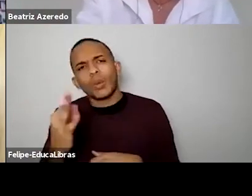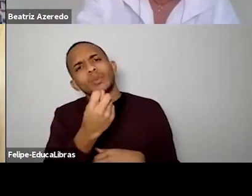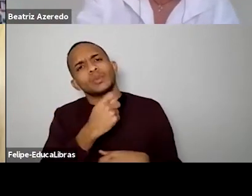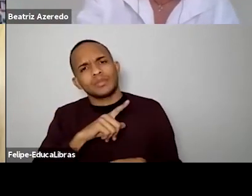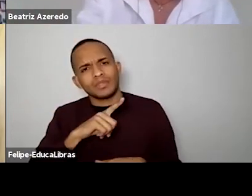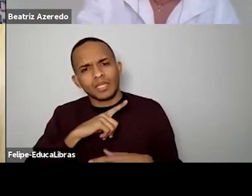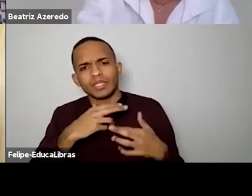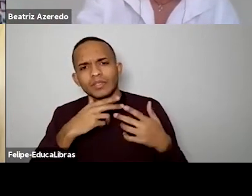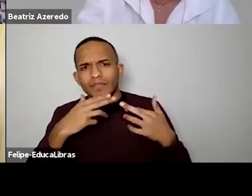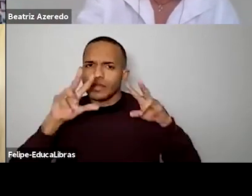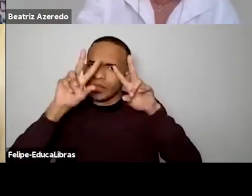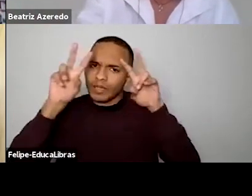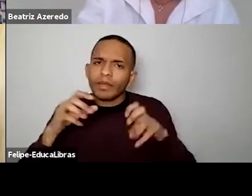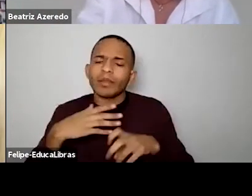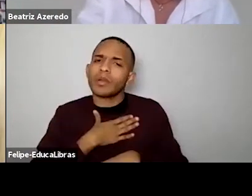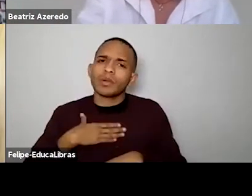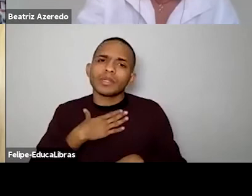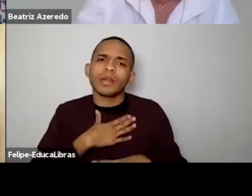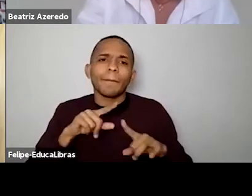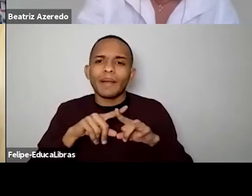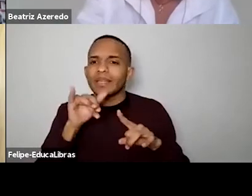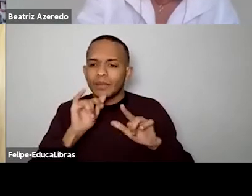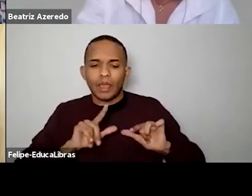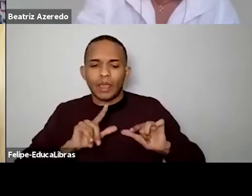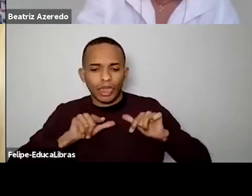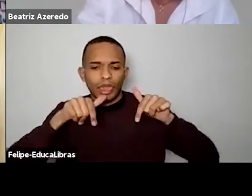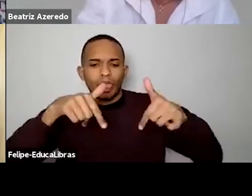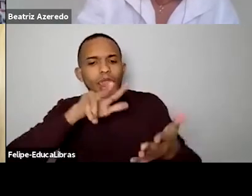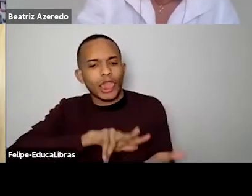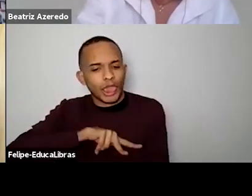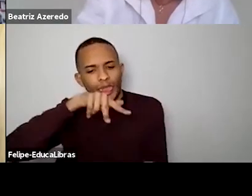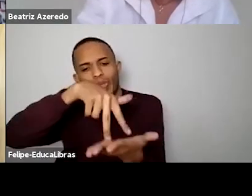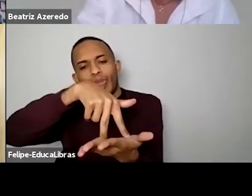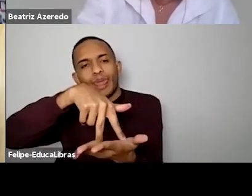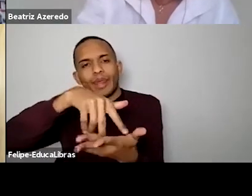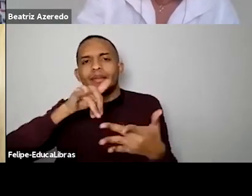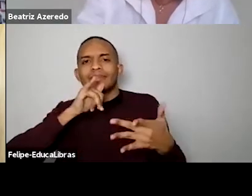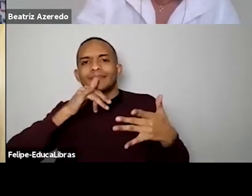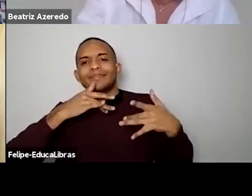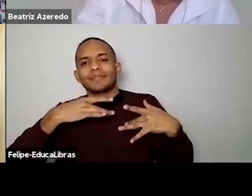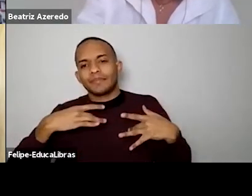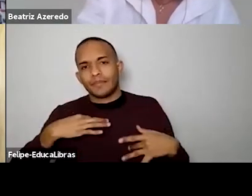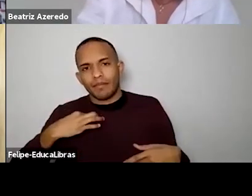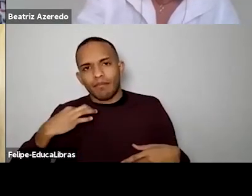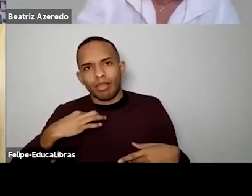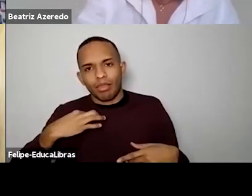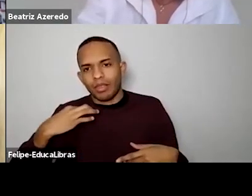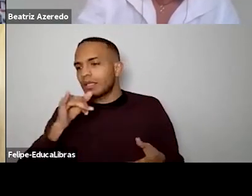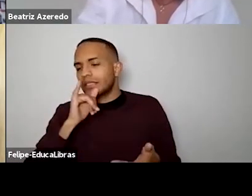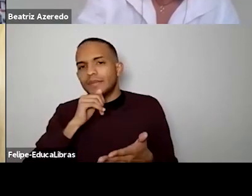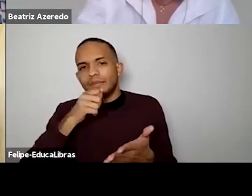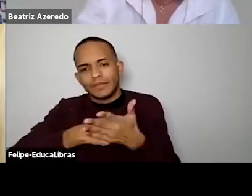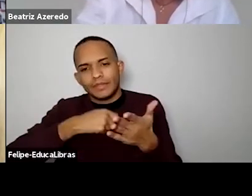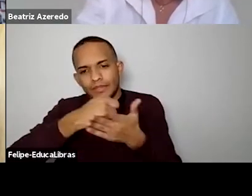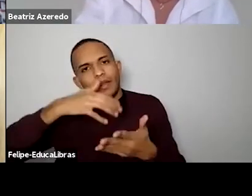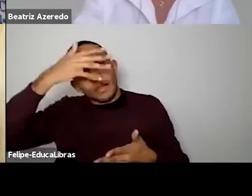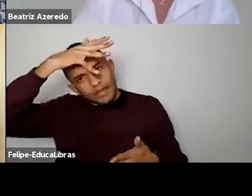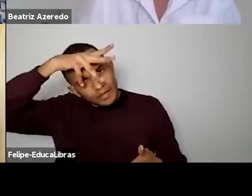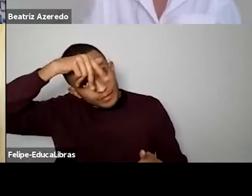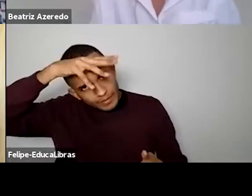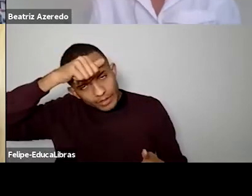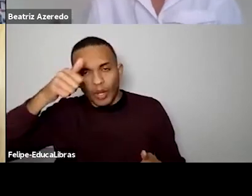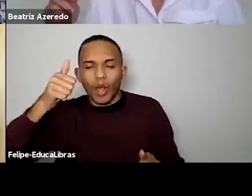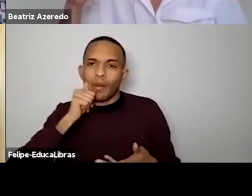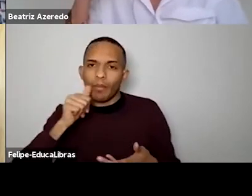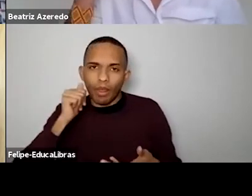causas que se importa, mas você não tem como estar lá na frente de todas, como ser voluntário em tudo, como estar defendendo a Amazônia, o feminismo, a